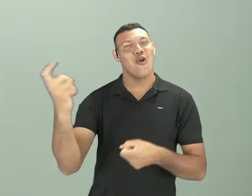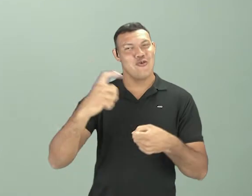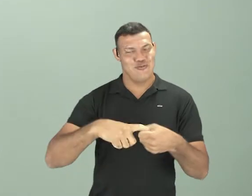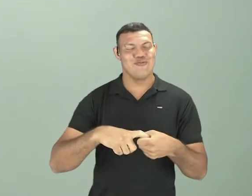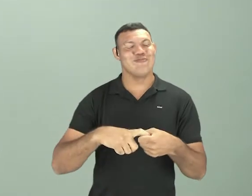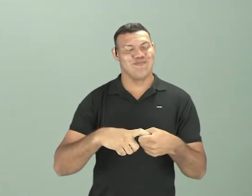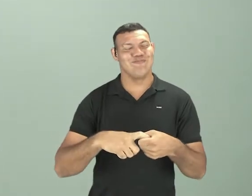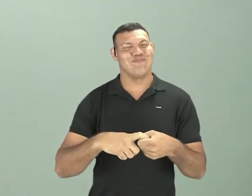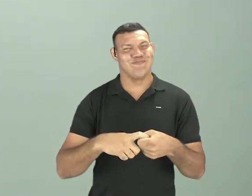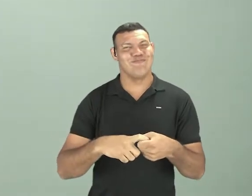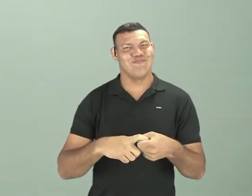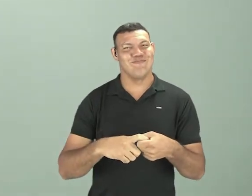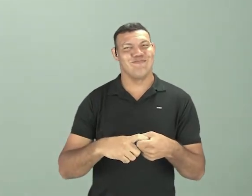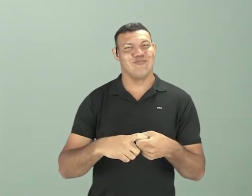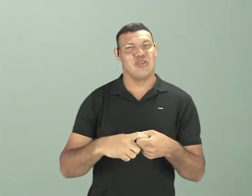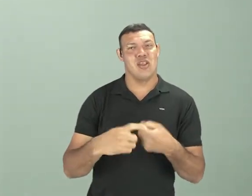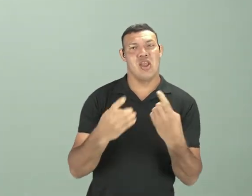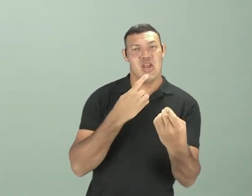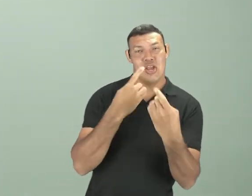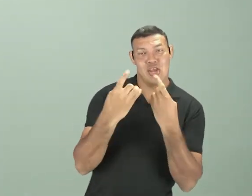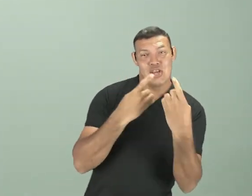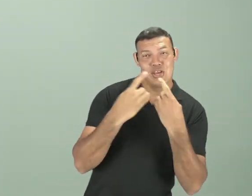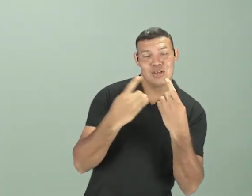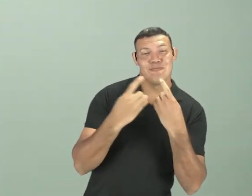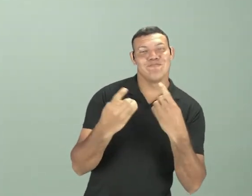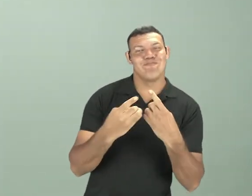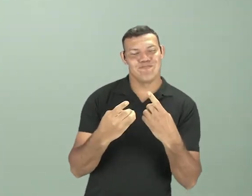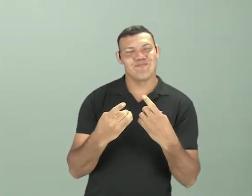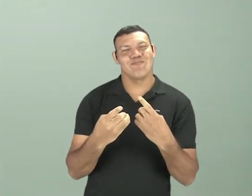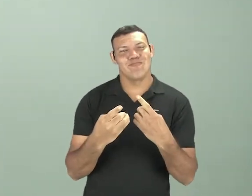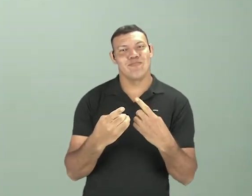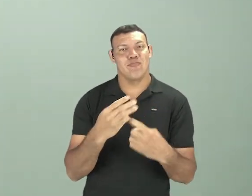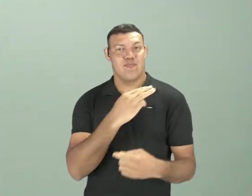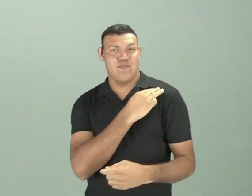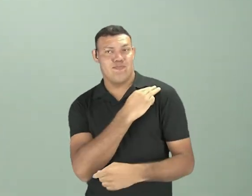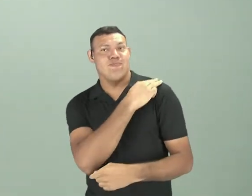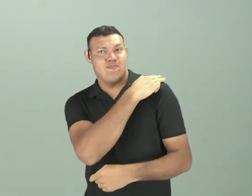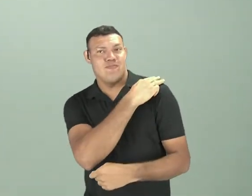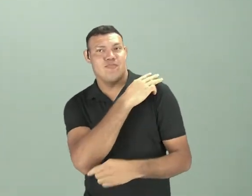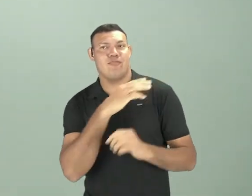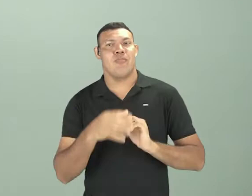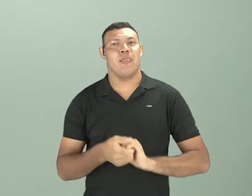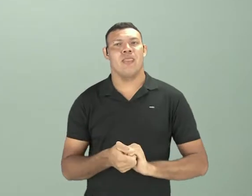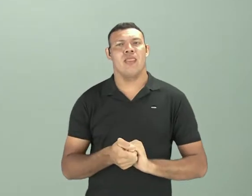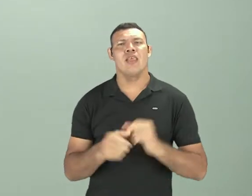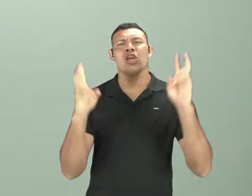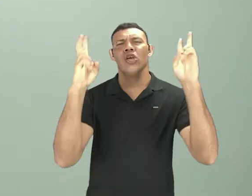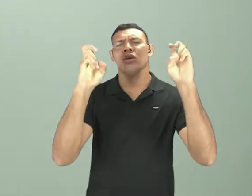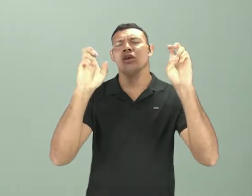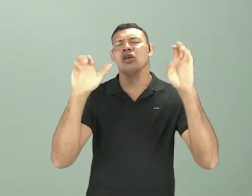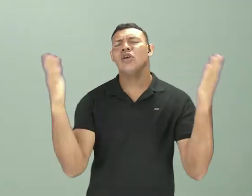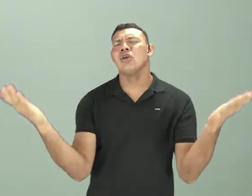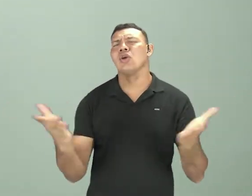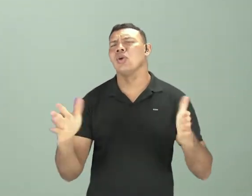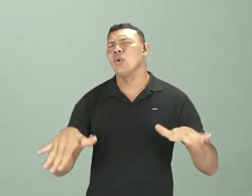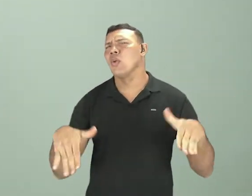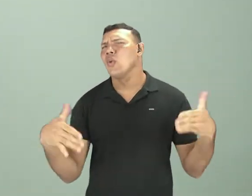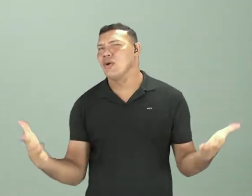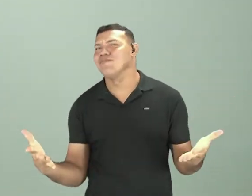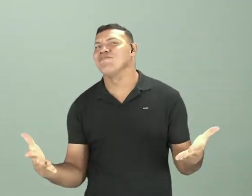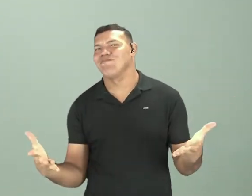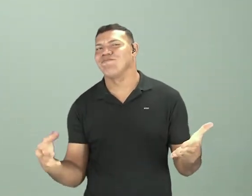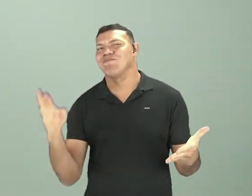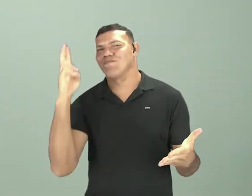continuarmos discutindo aí os assuntos referentes à terceira série. O nosso tema de hoje é a história